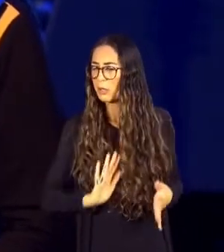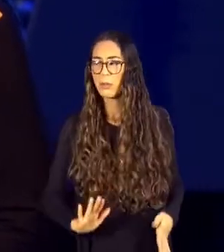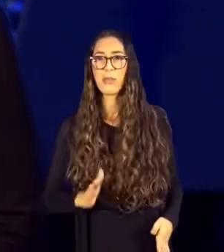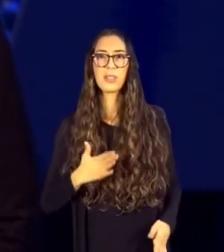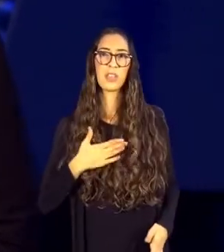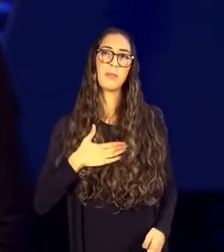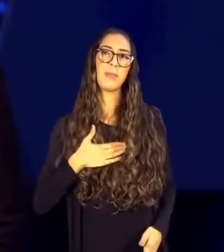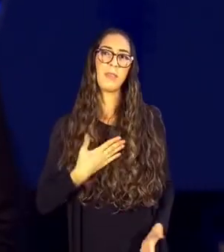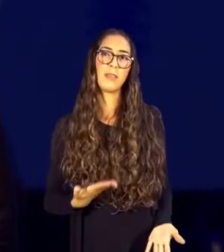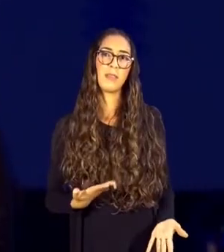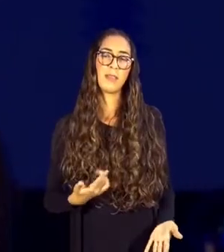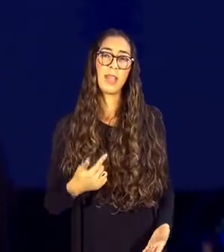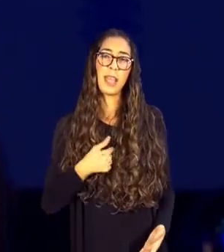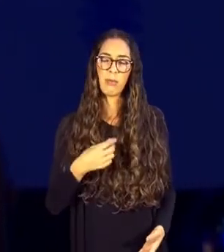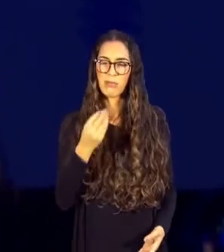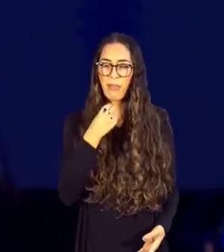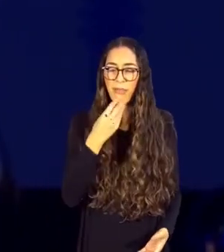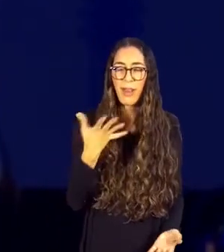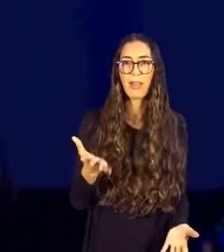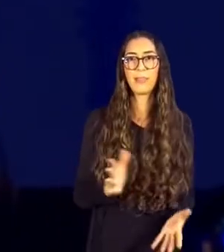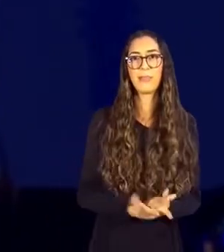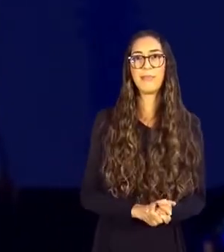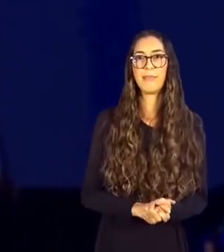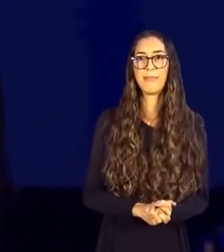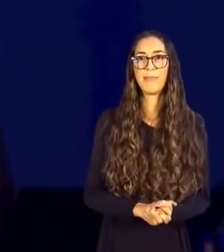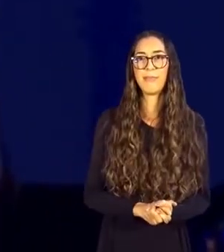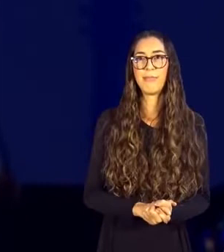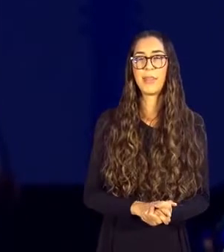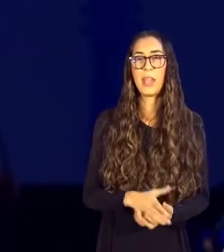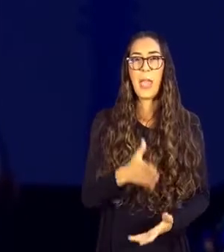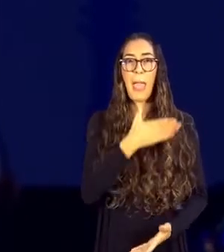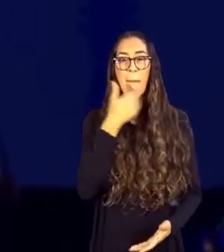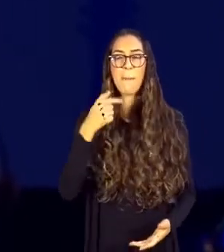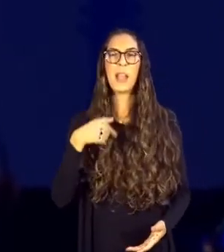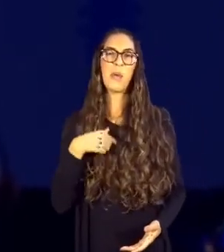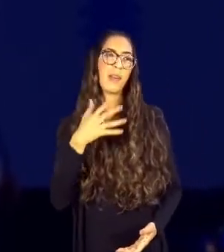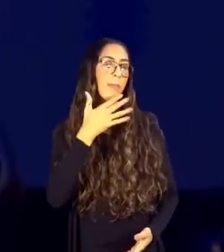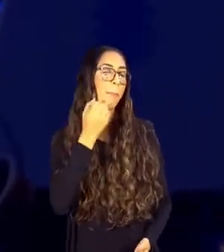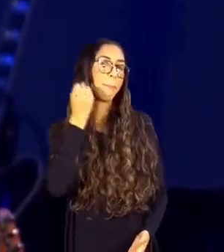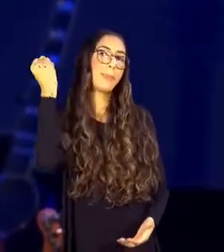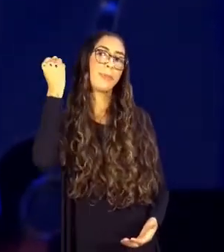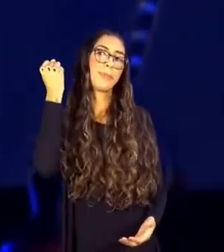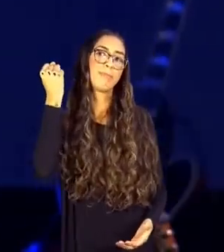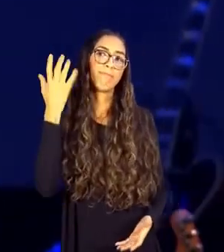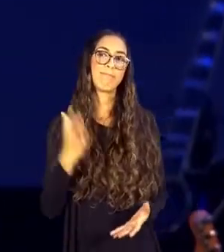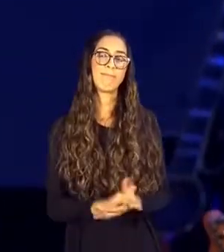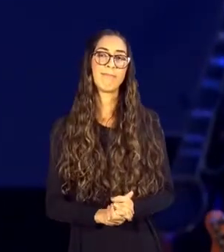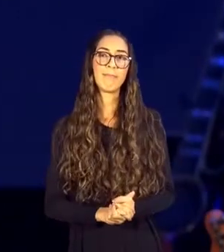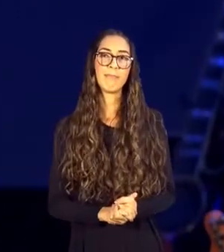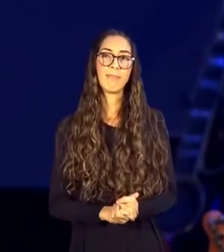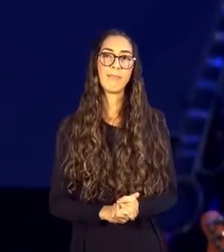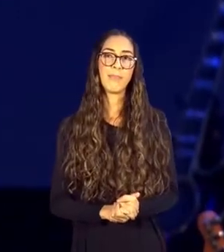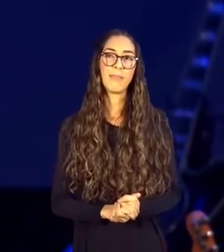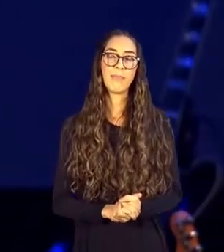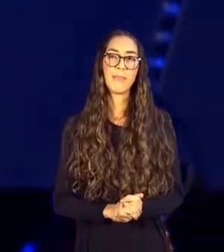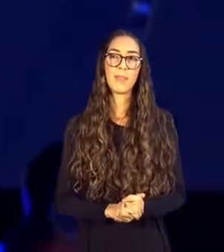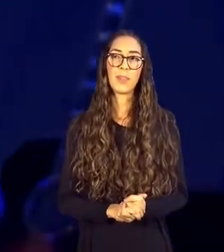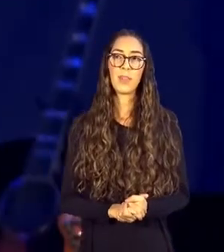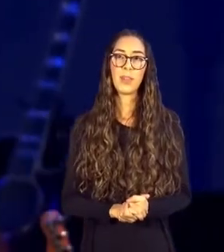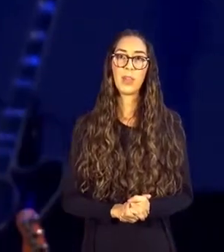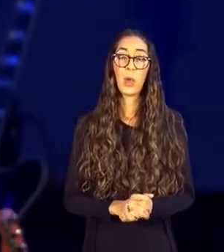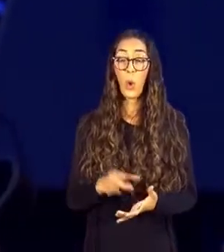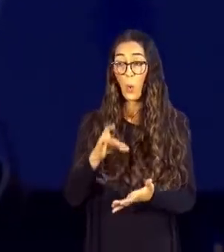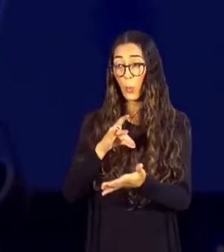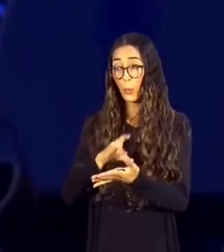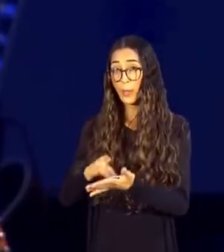sou um fracassado mesmo. Melhor, eu dou cabo da minha vida. Por que eu vou continuar vivendo? Esse é o pensamento que o inimigo vai ficar